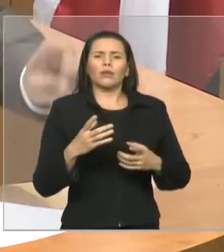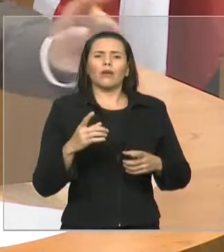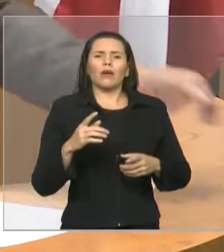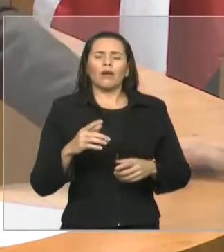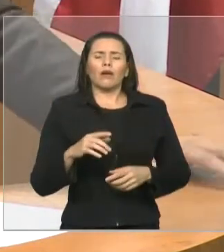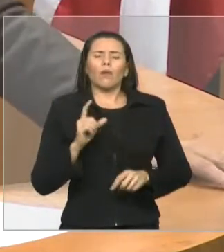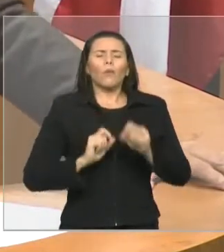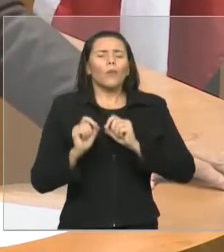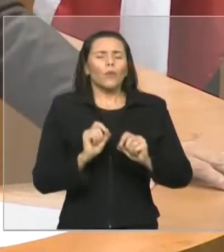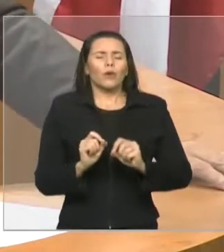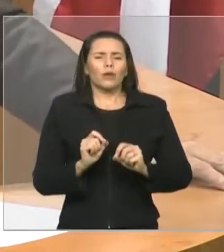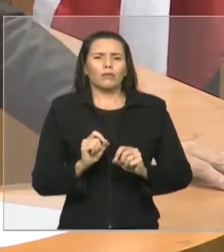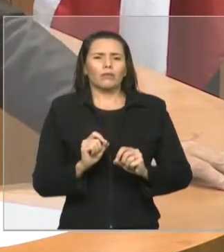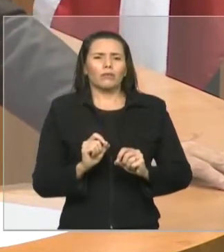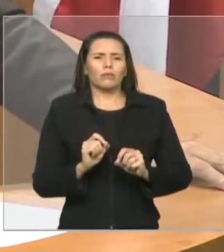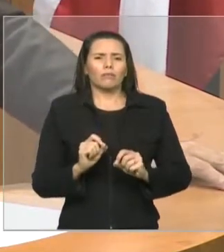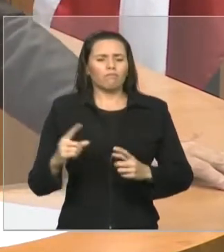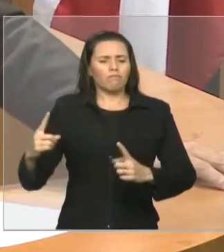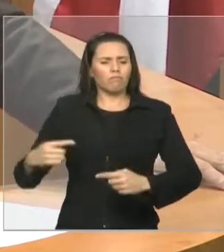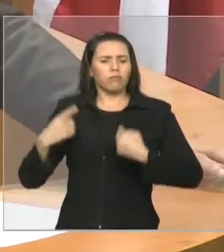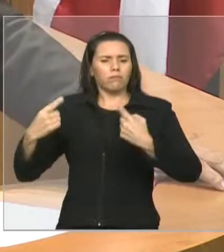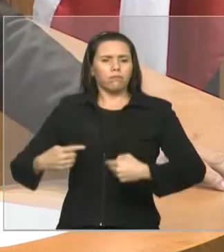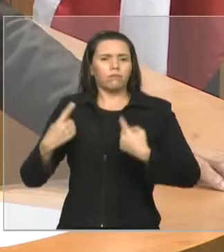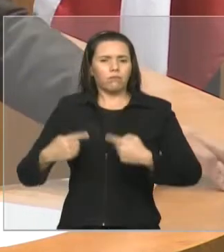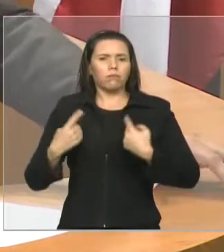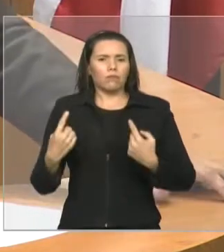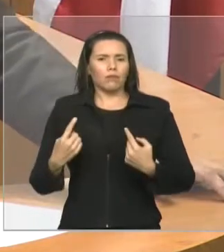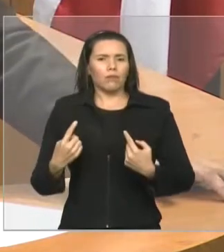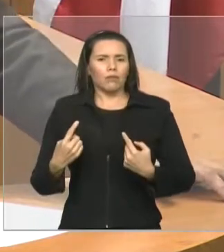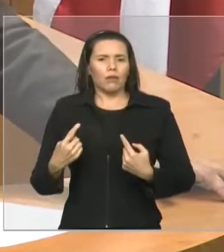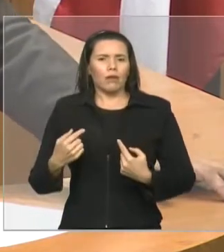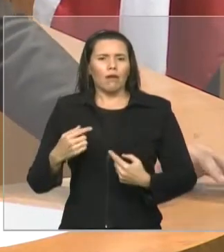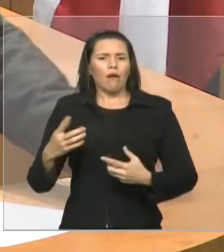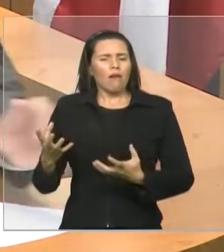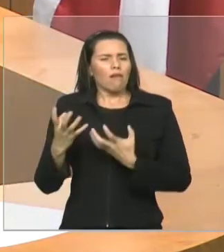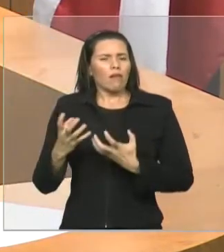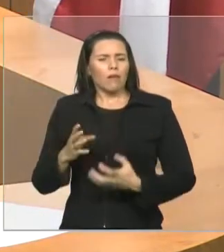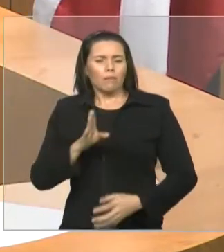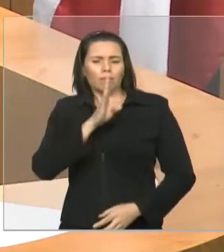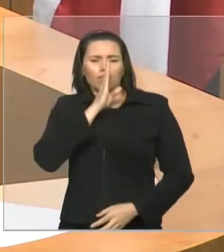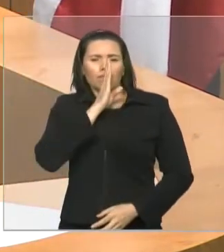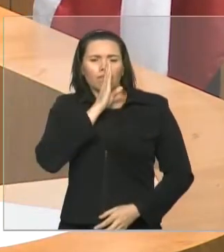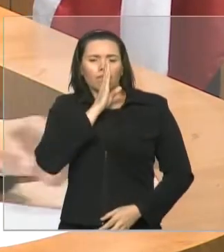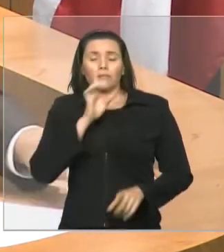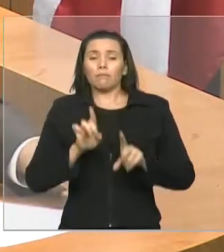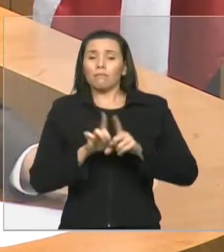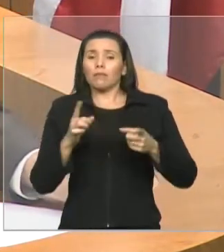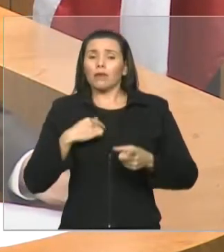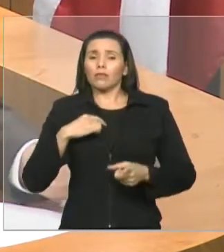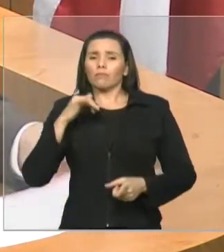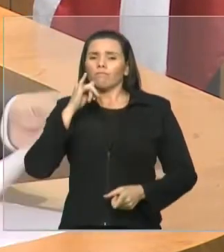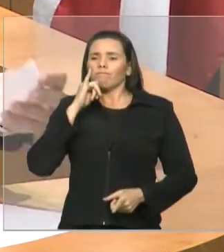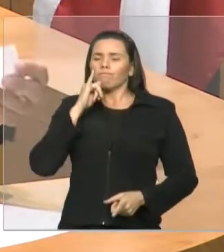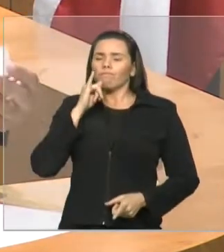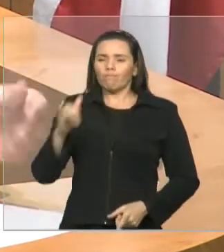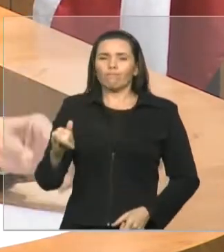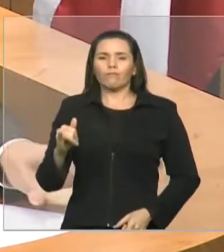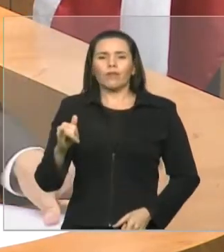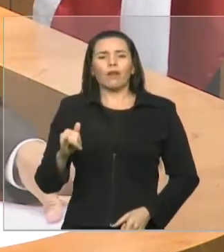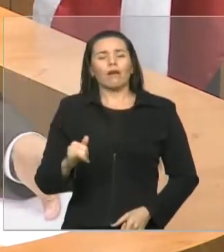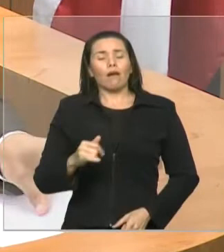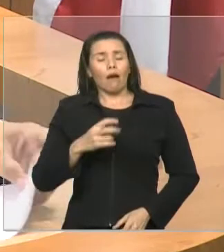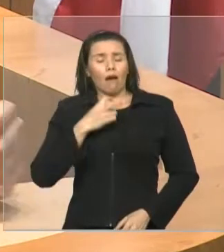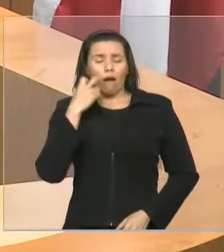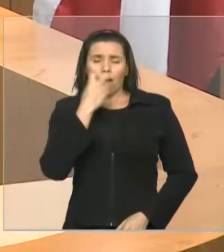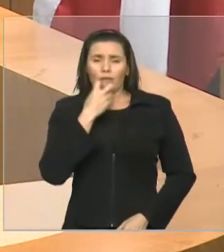calada nesta tribuna. Mas a voz do povo vai continuar de forma firme na Assembleia Legislativa do Estado do Maranhão. Em defesa